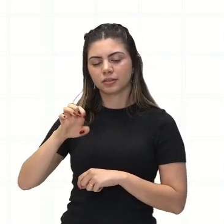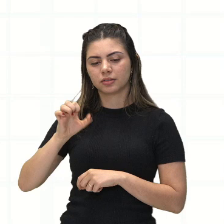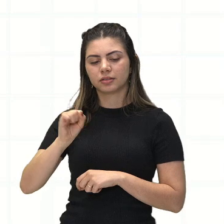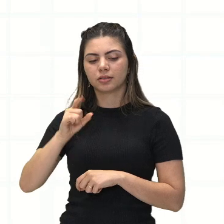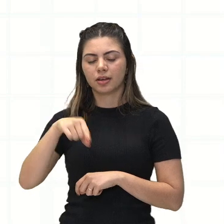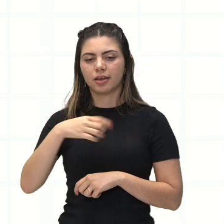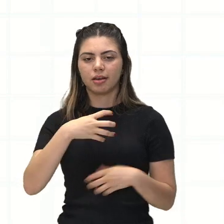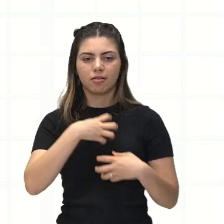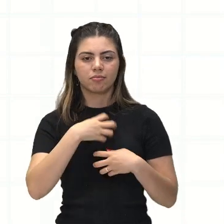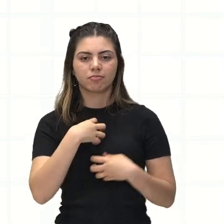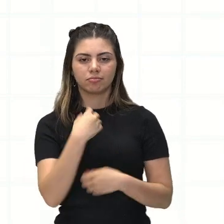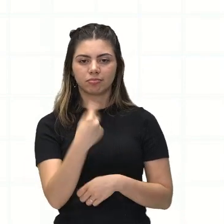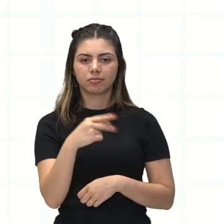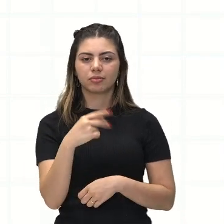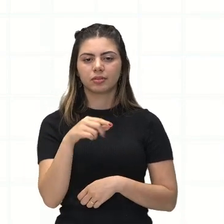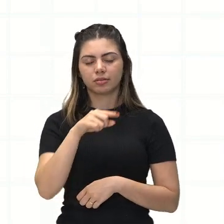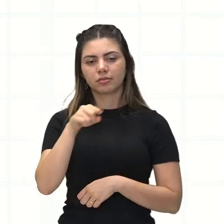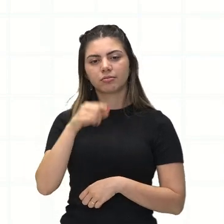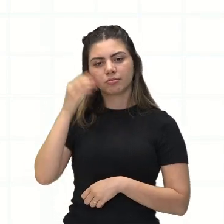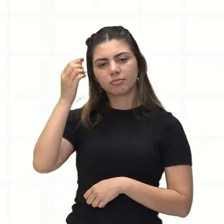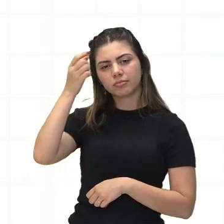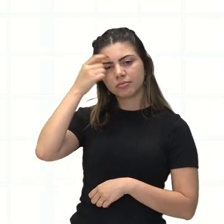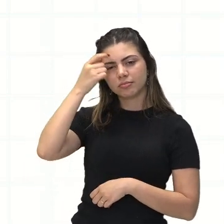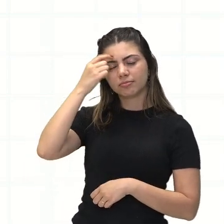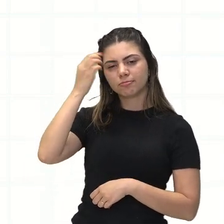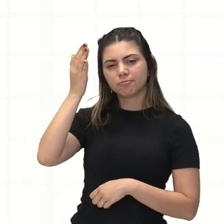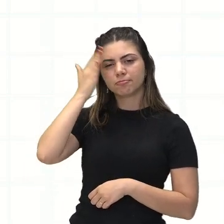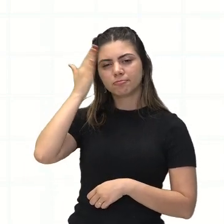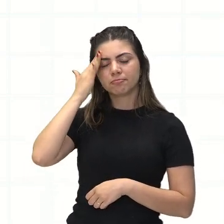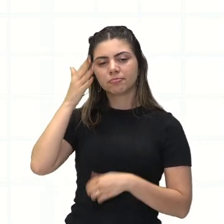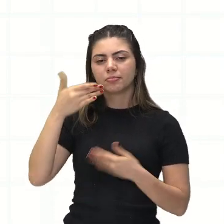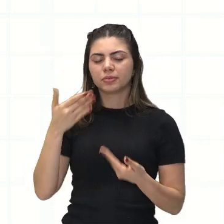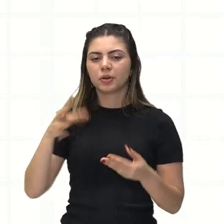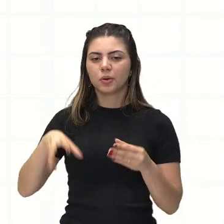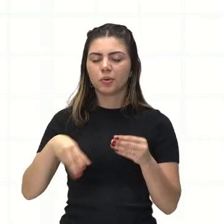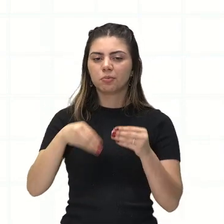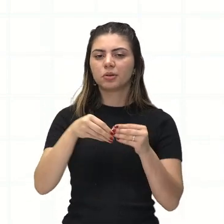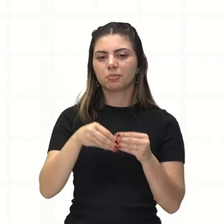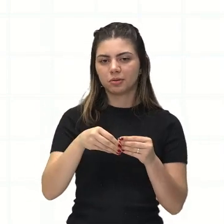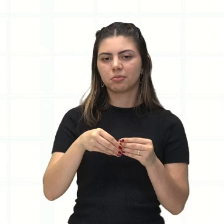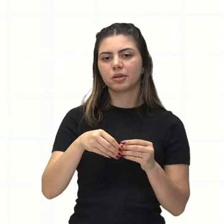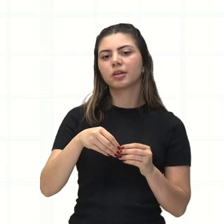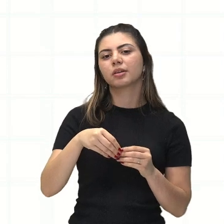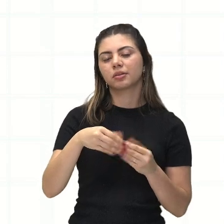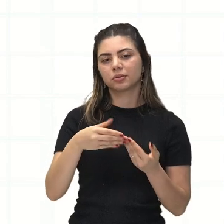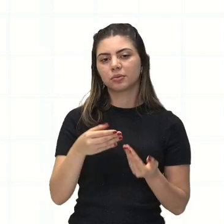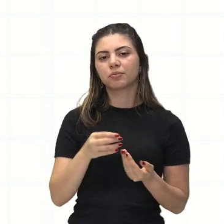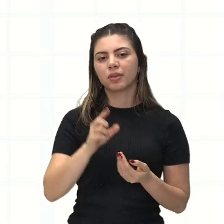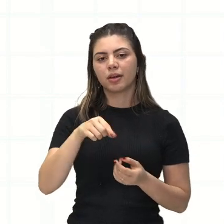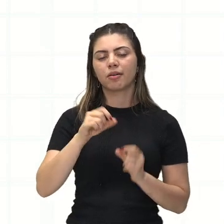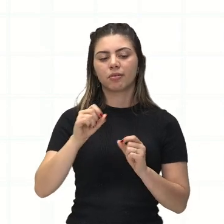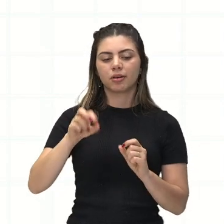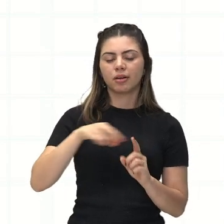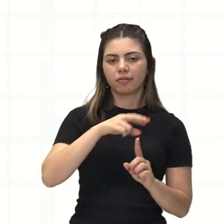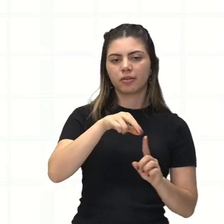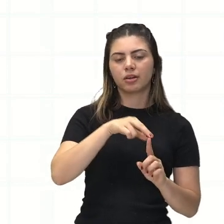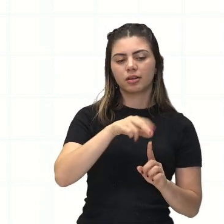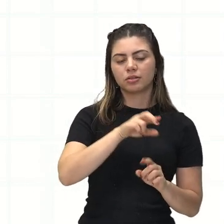indivíduos estão cientes, complementando, então, o sentido de um adjetivo, classificando um complemento nominal.